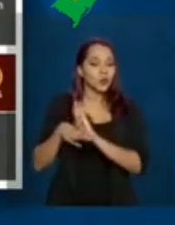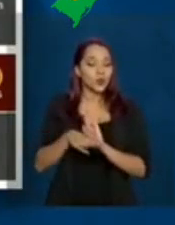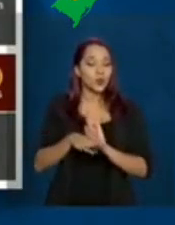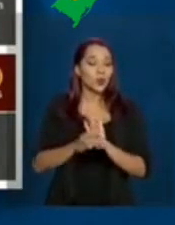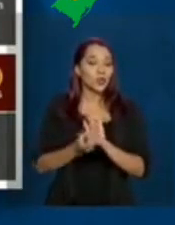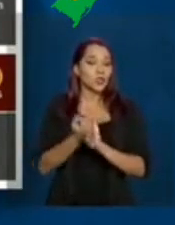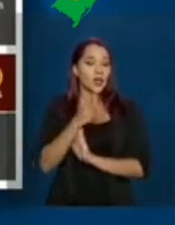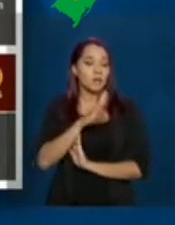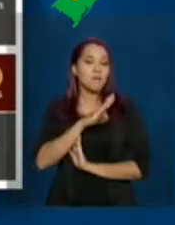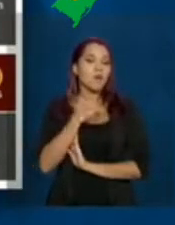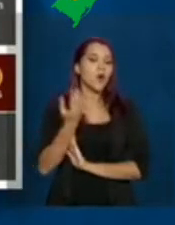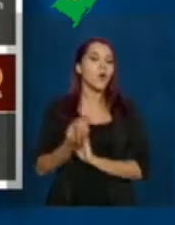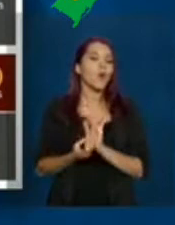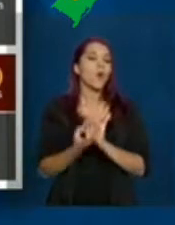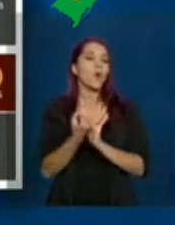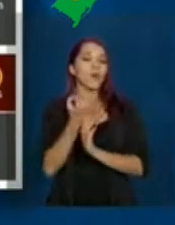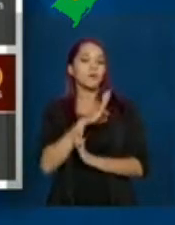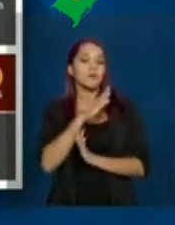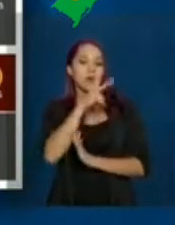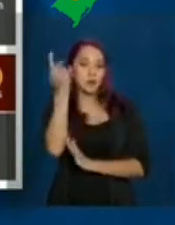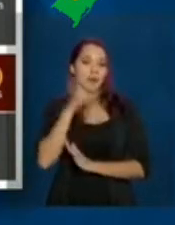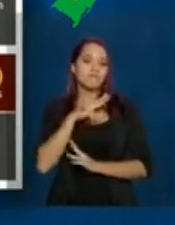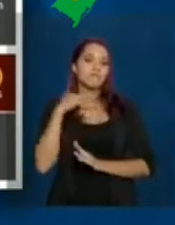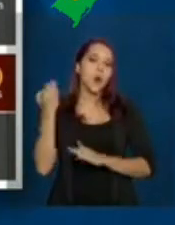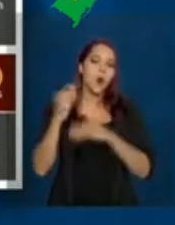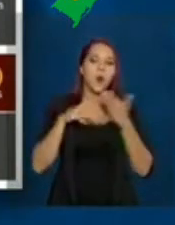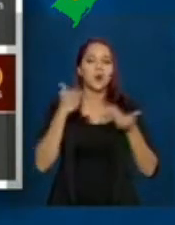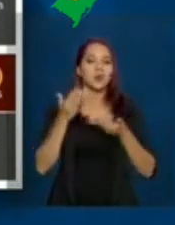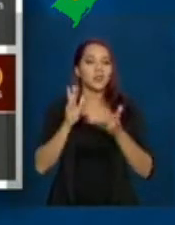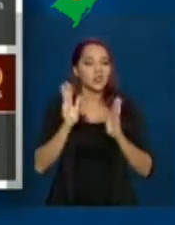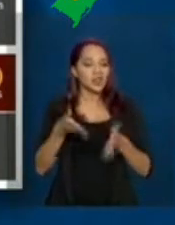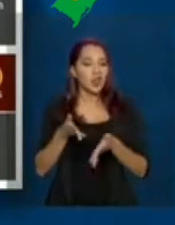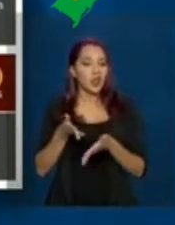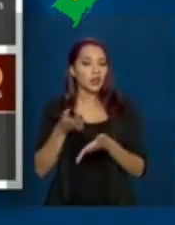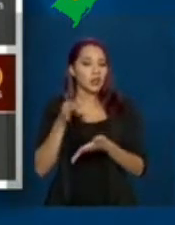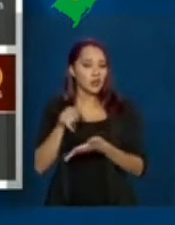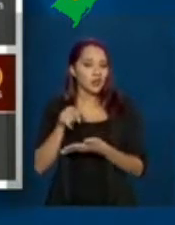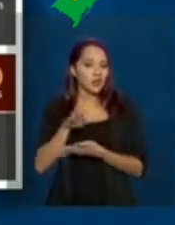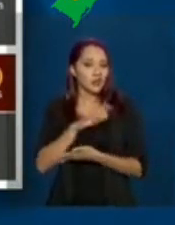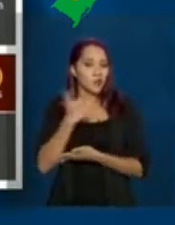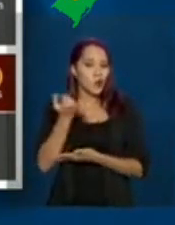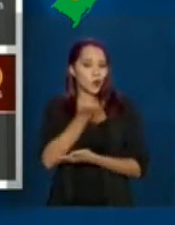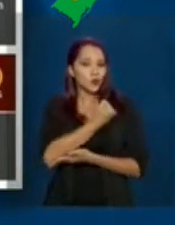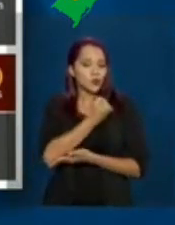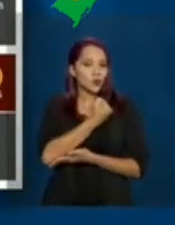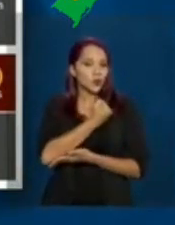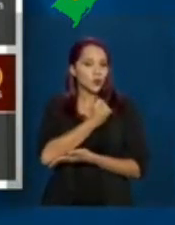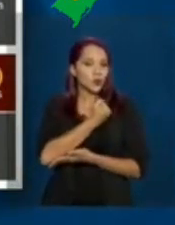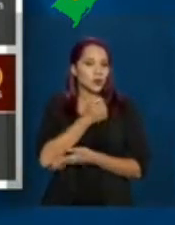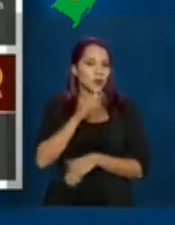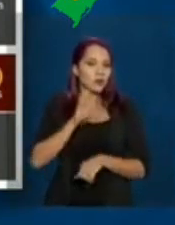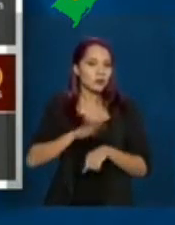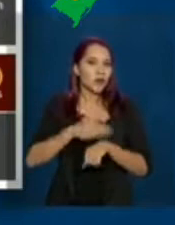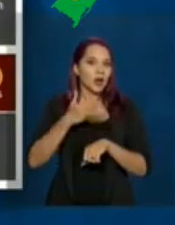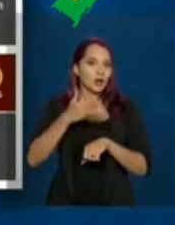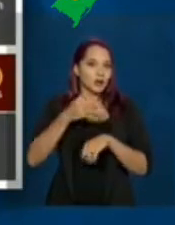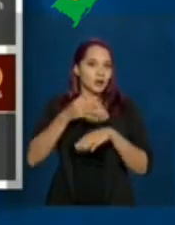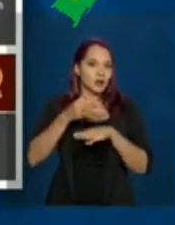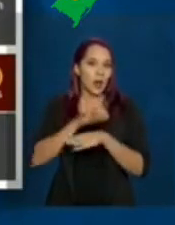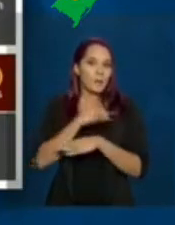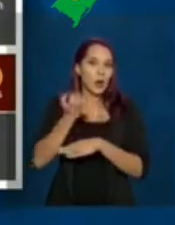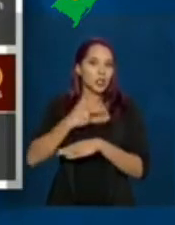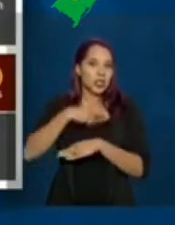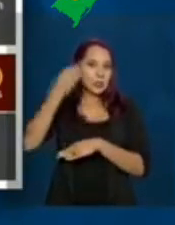seja, quantas pessoas falecem, já que o óbito é um número muito mais, né, a morte ela